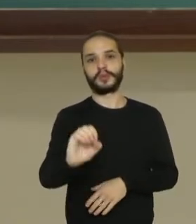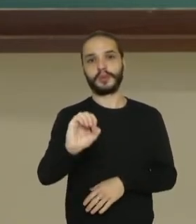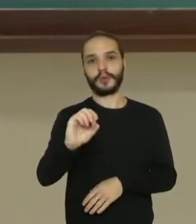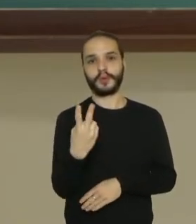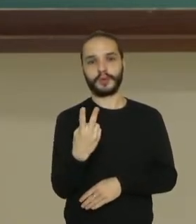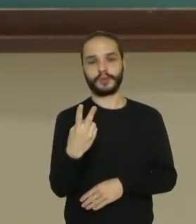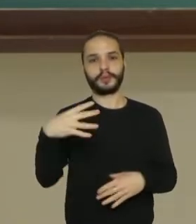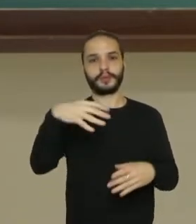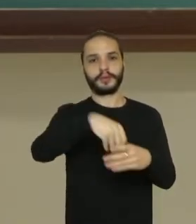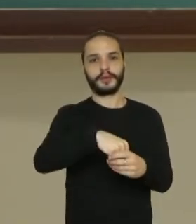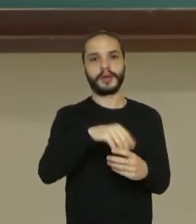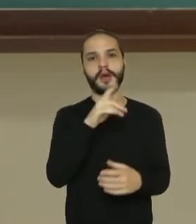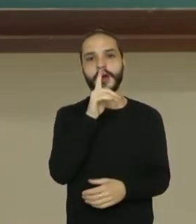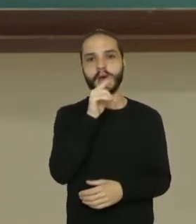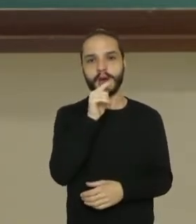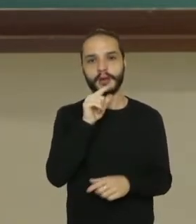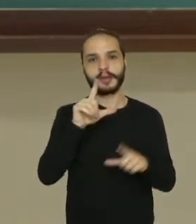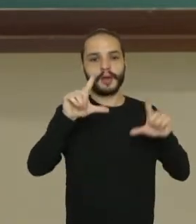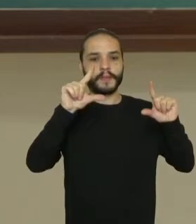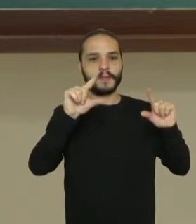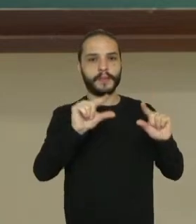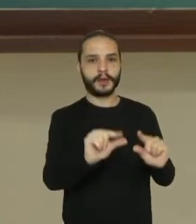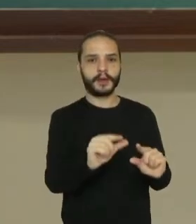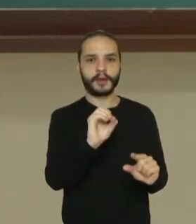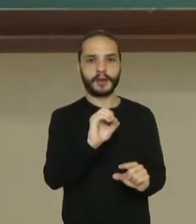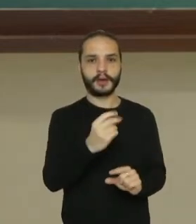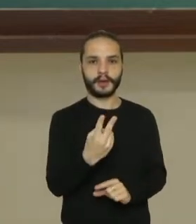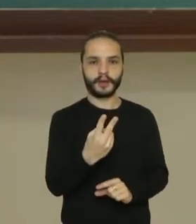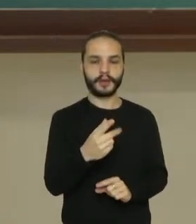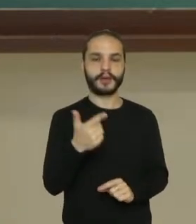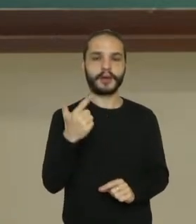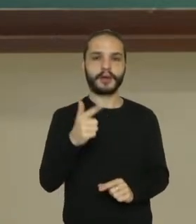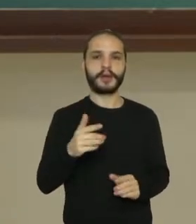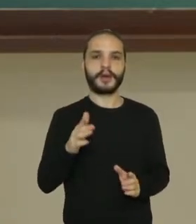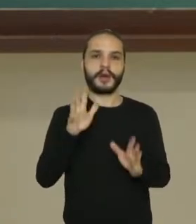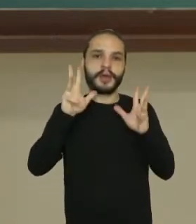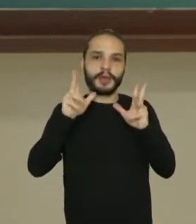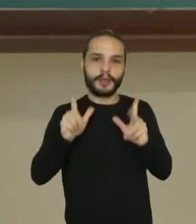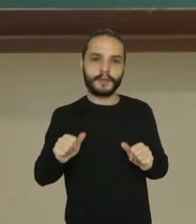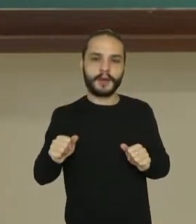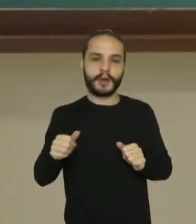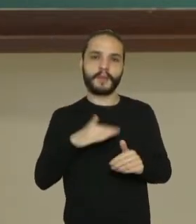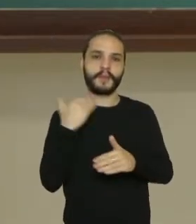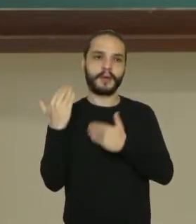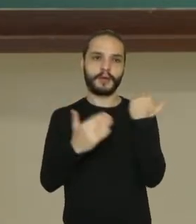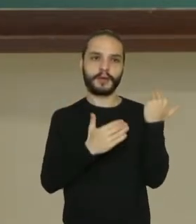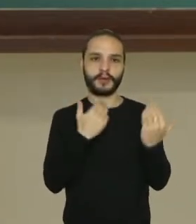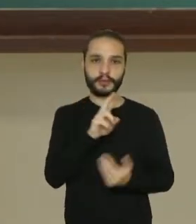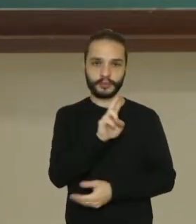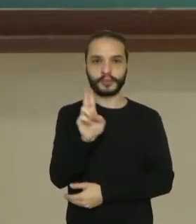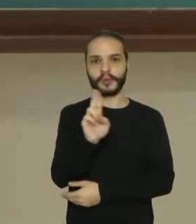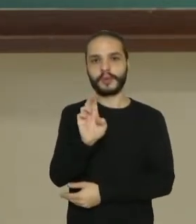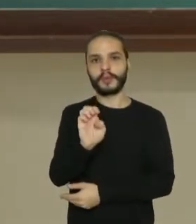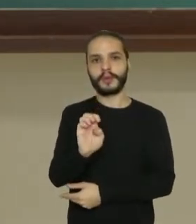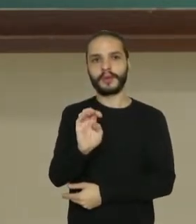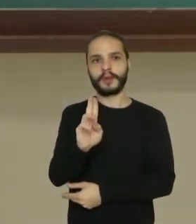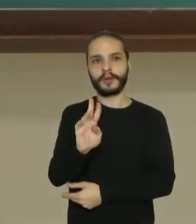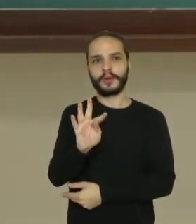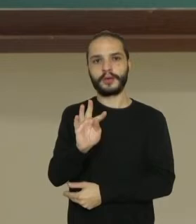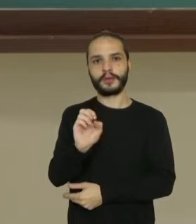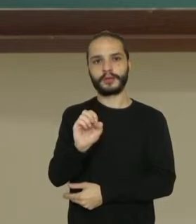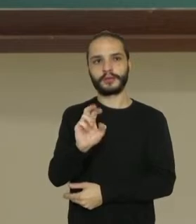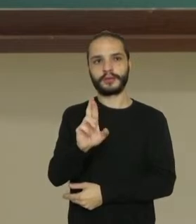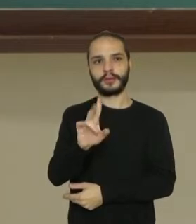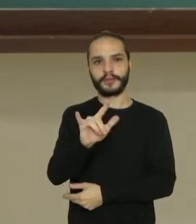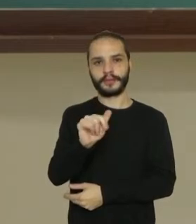na água. E isso faz com que diminua a quantidade de oxigênio e leve os animais à morte. Então, isso é eutrofização. O assoreamento do rio é o